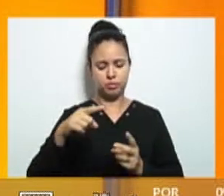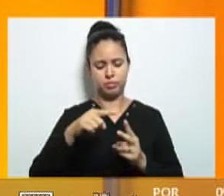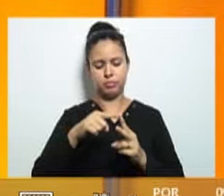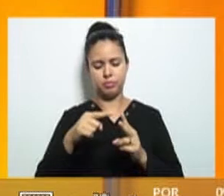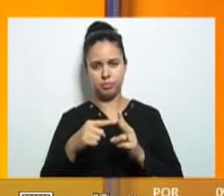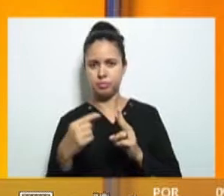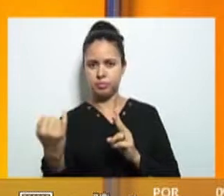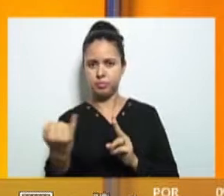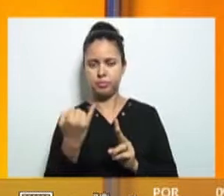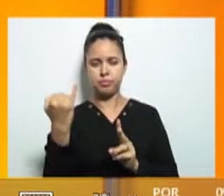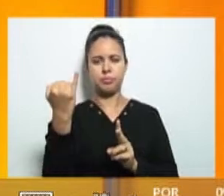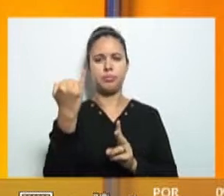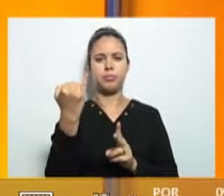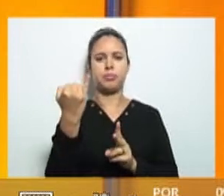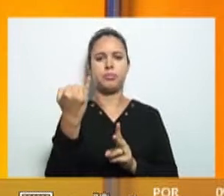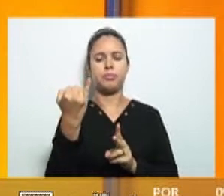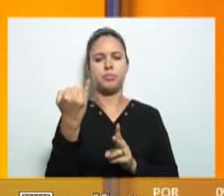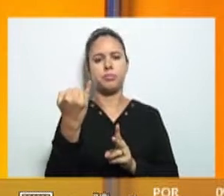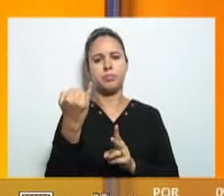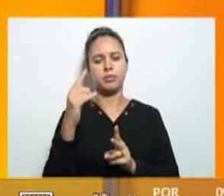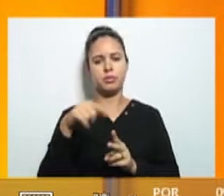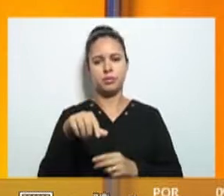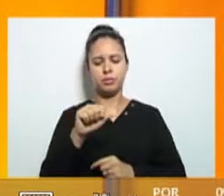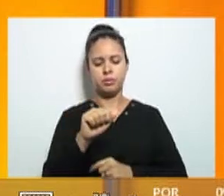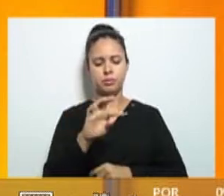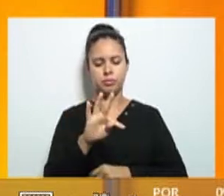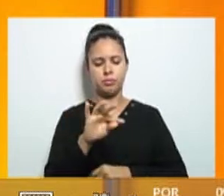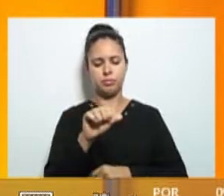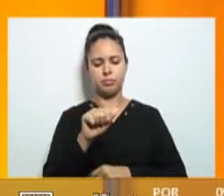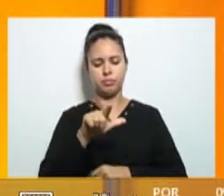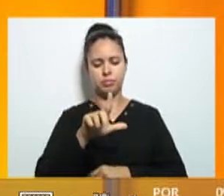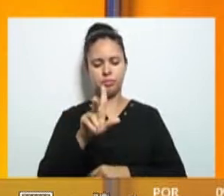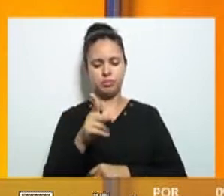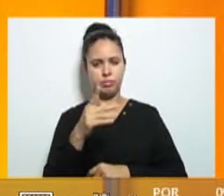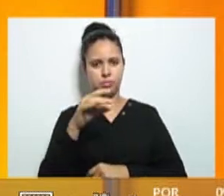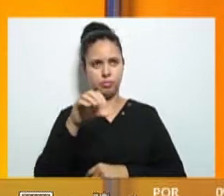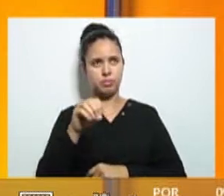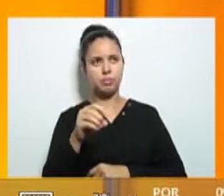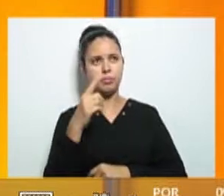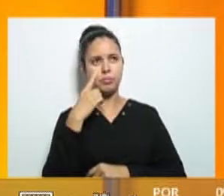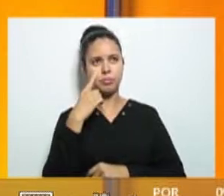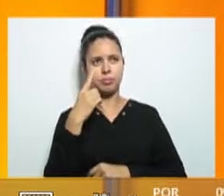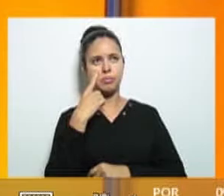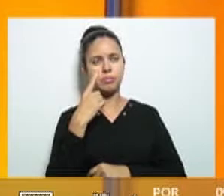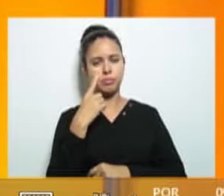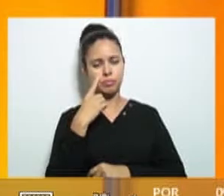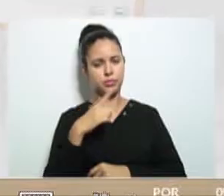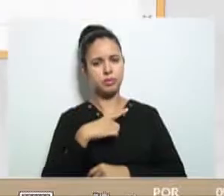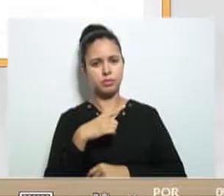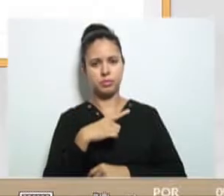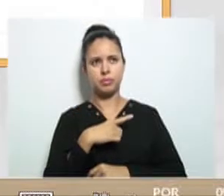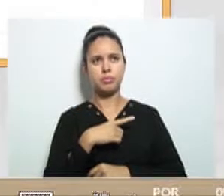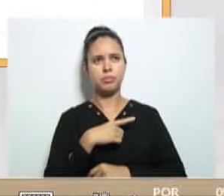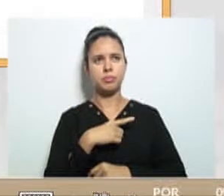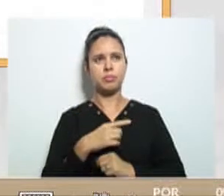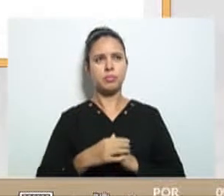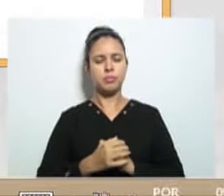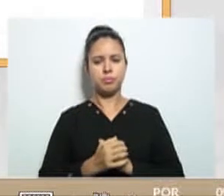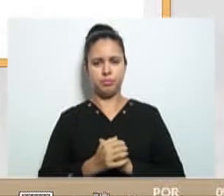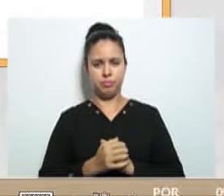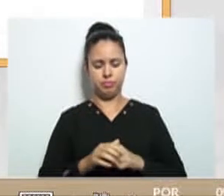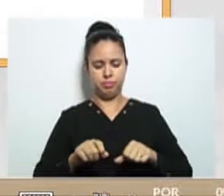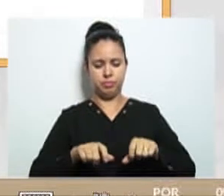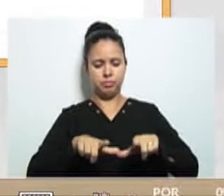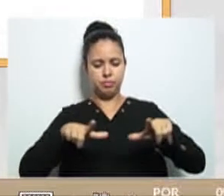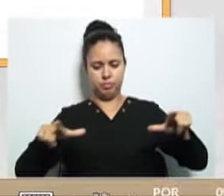tá? Teclinha de atalho Windows, que é essa bandeirinha que tem aí perto da tecla de espaço, junto com a tecla